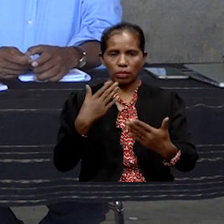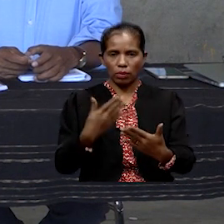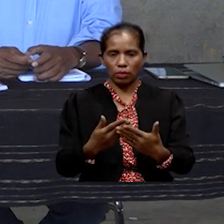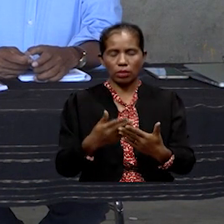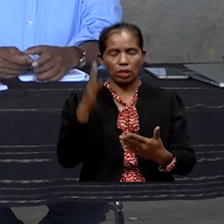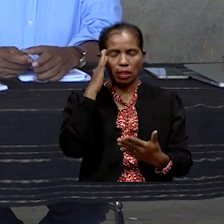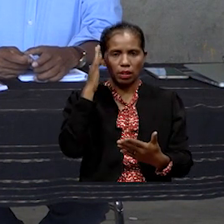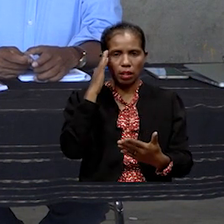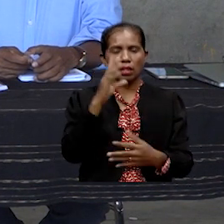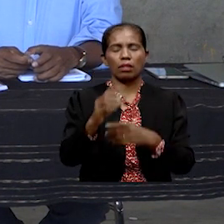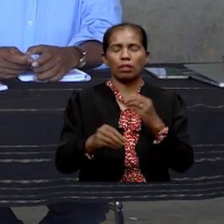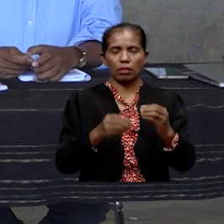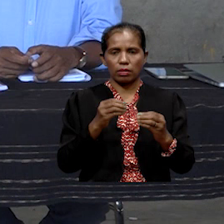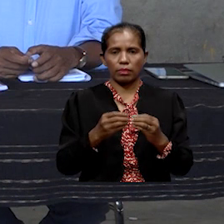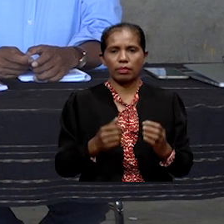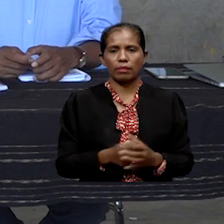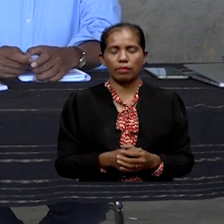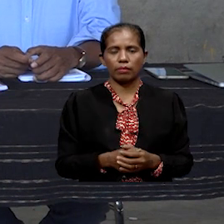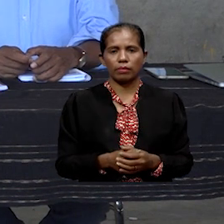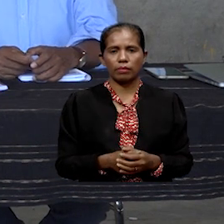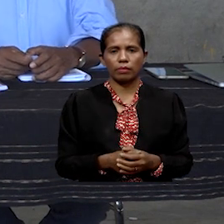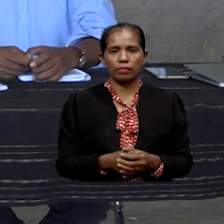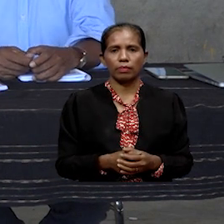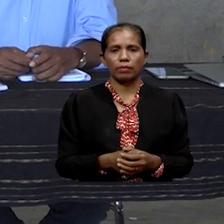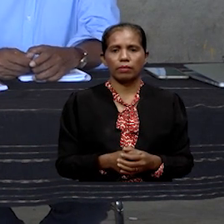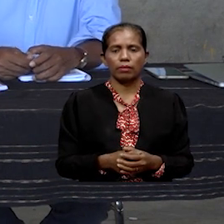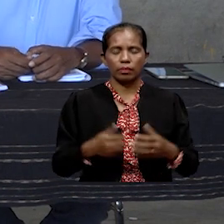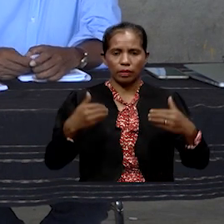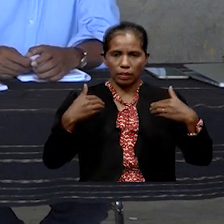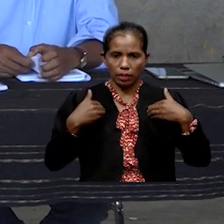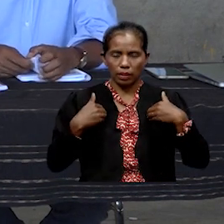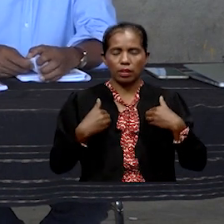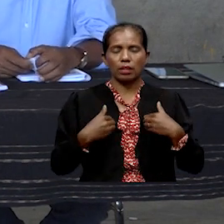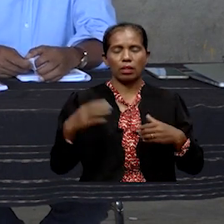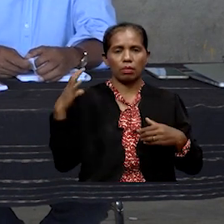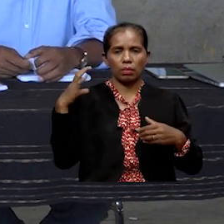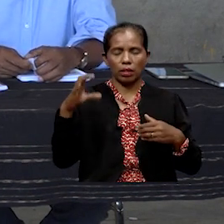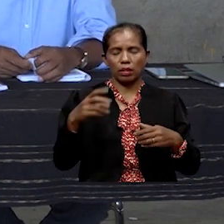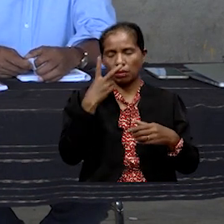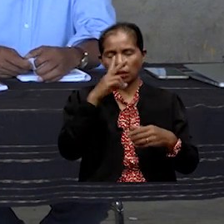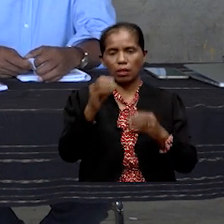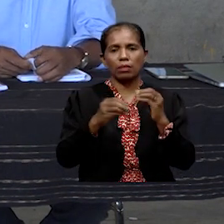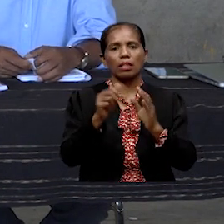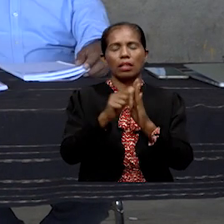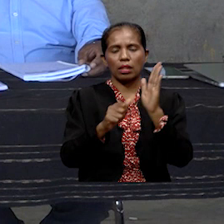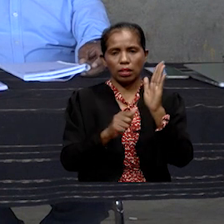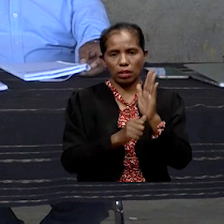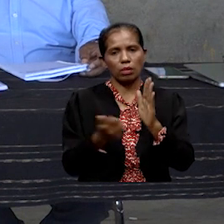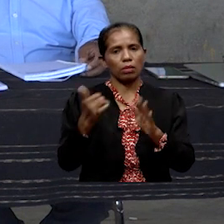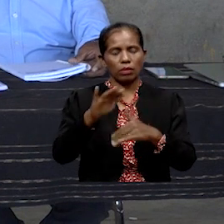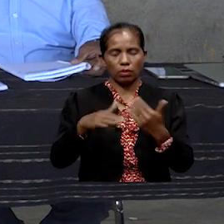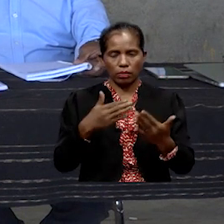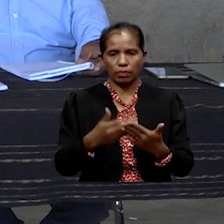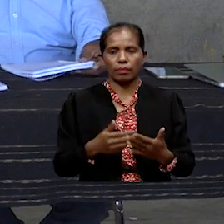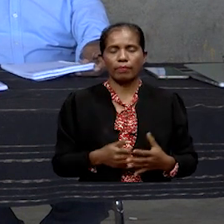que coligação de estabelecimento lá, los, nem competência Supremo Tribunal de Justiça. Artigo 126. A